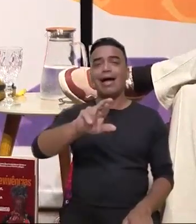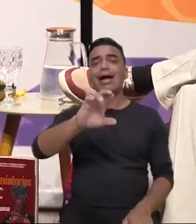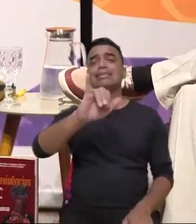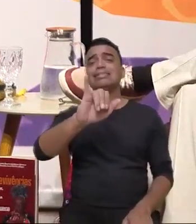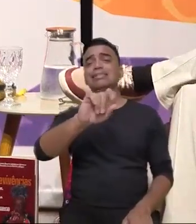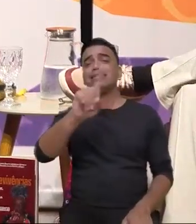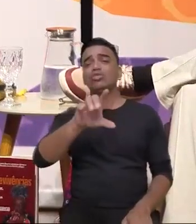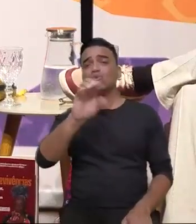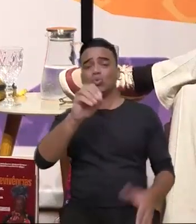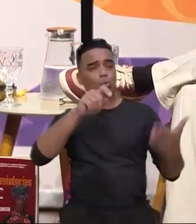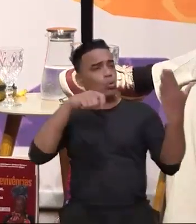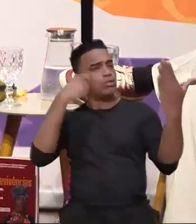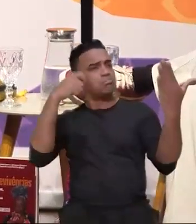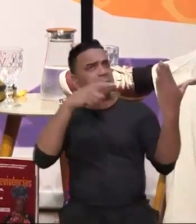não